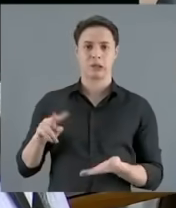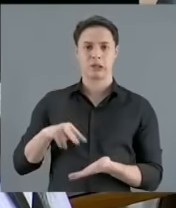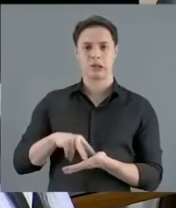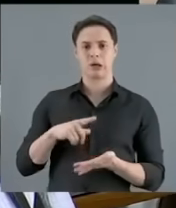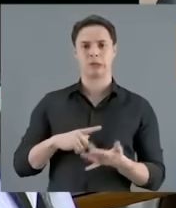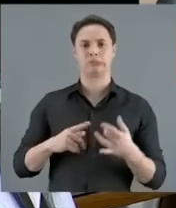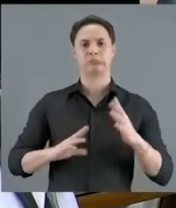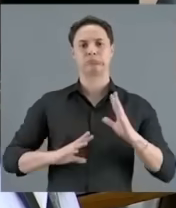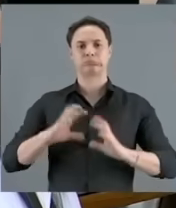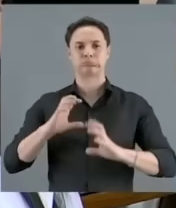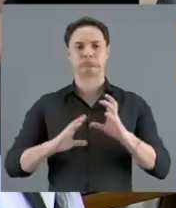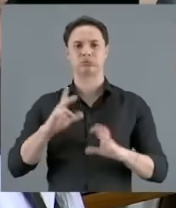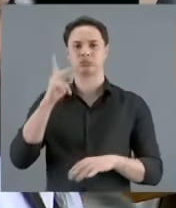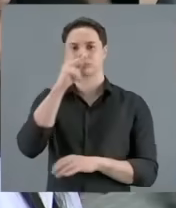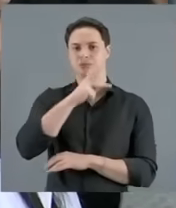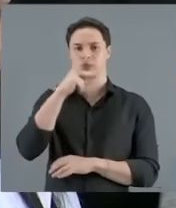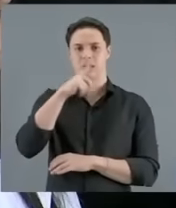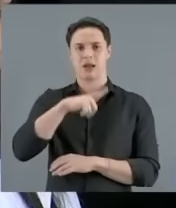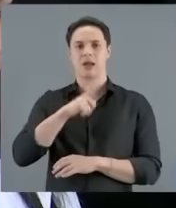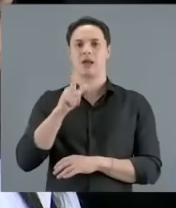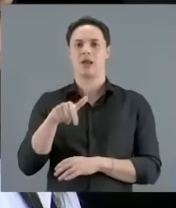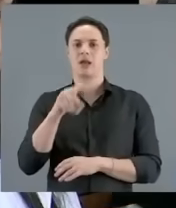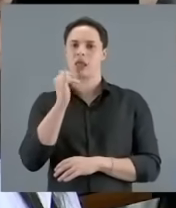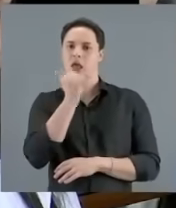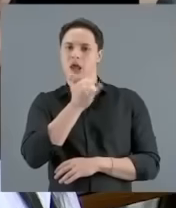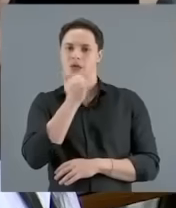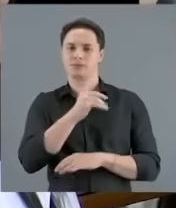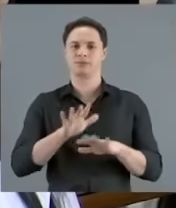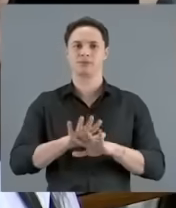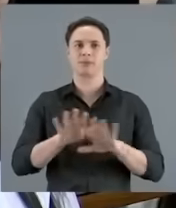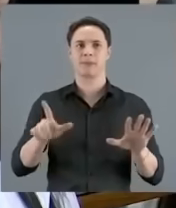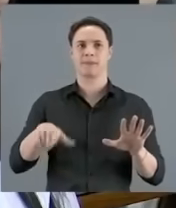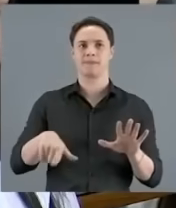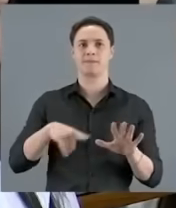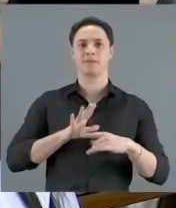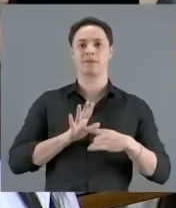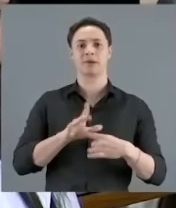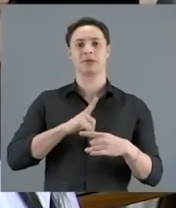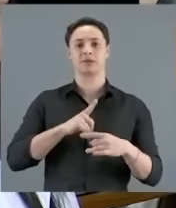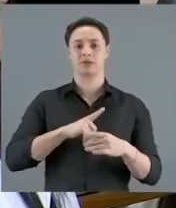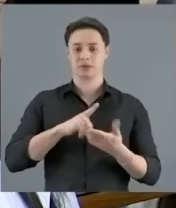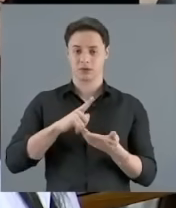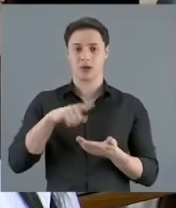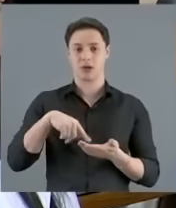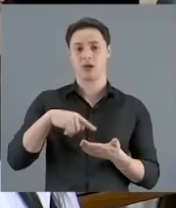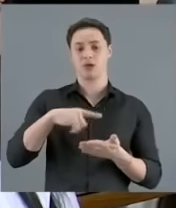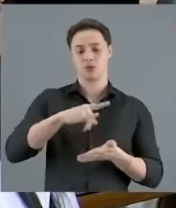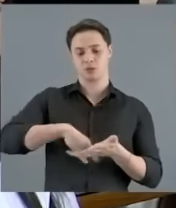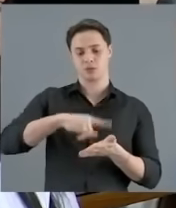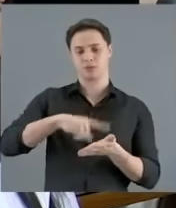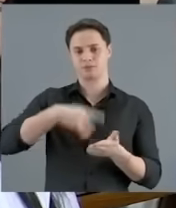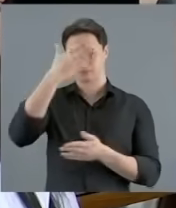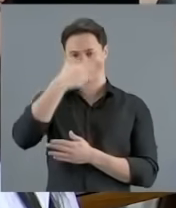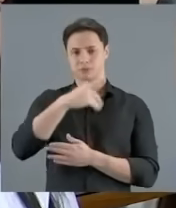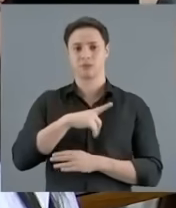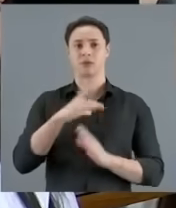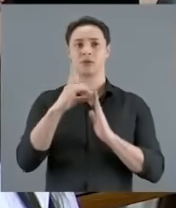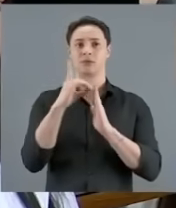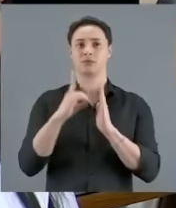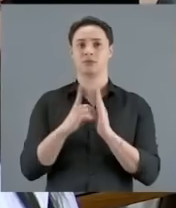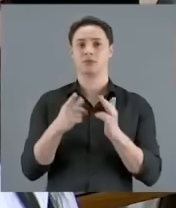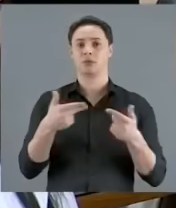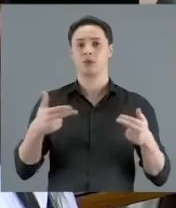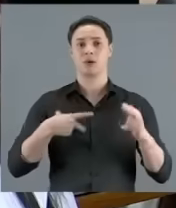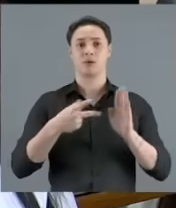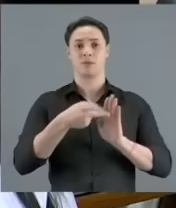disputa política nem disputa de narrativa. Eu vim aqui para demonstrar com documentos e provas, em decretos e